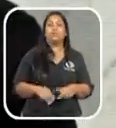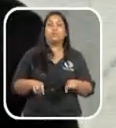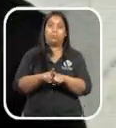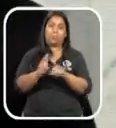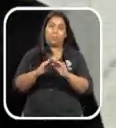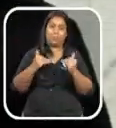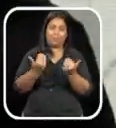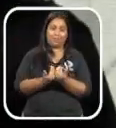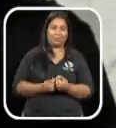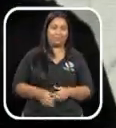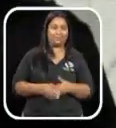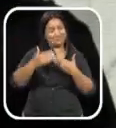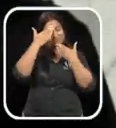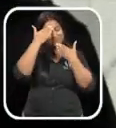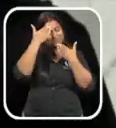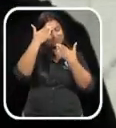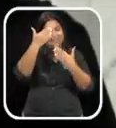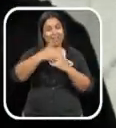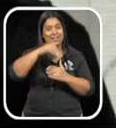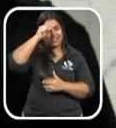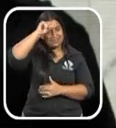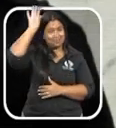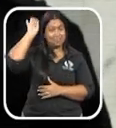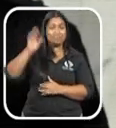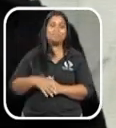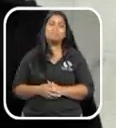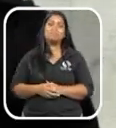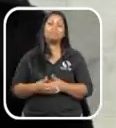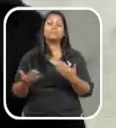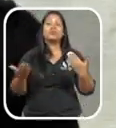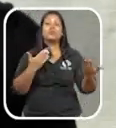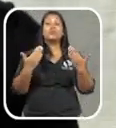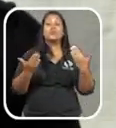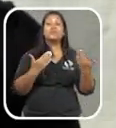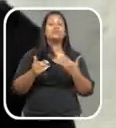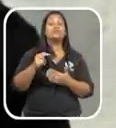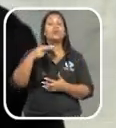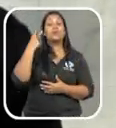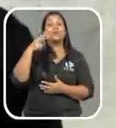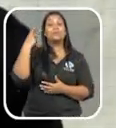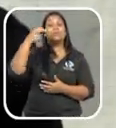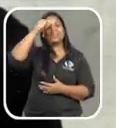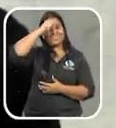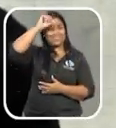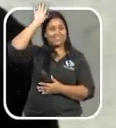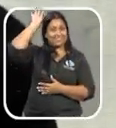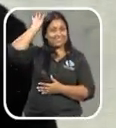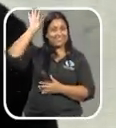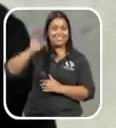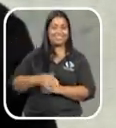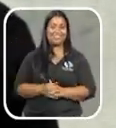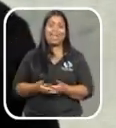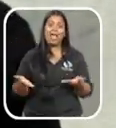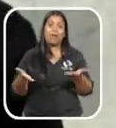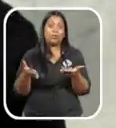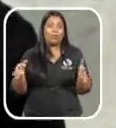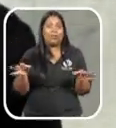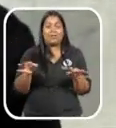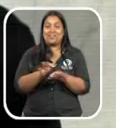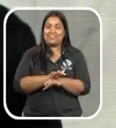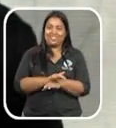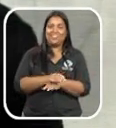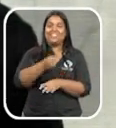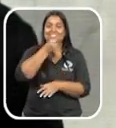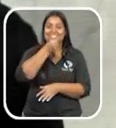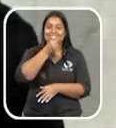Matheus. Eu conversei com o vereador João Paulo Rilo. Eu encerro aqui o Questão de Ordem e você continua